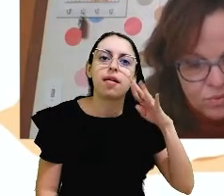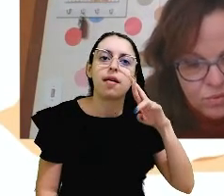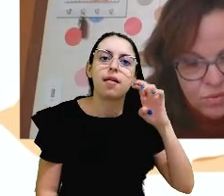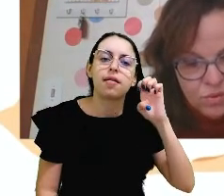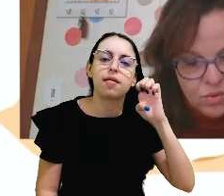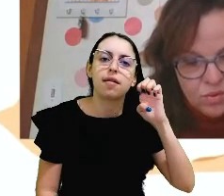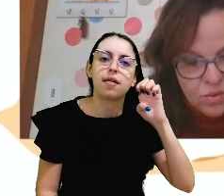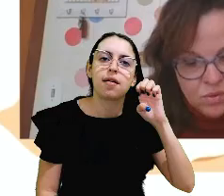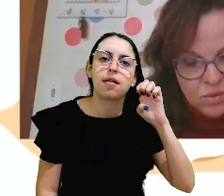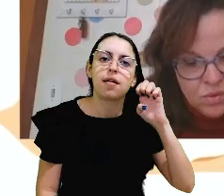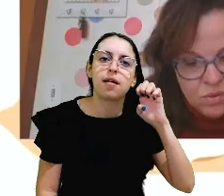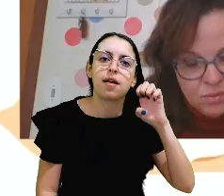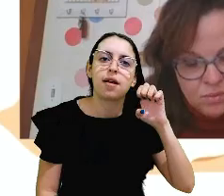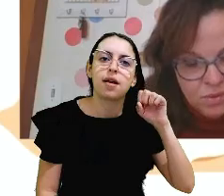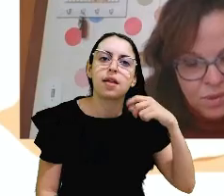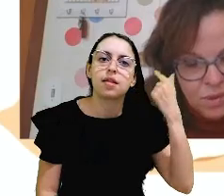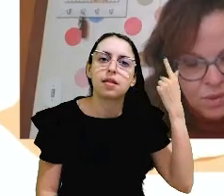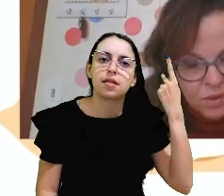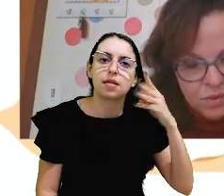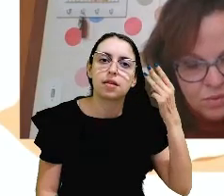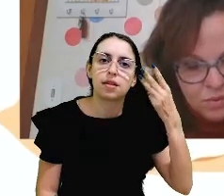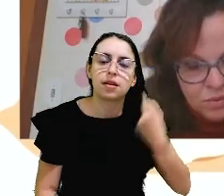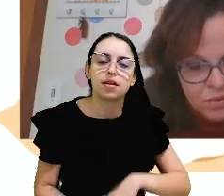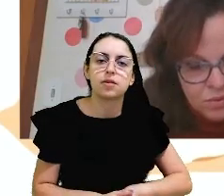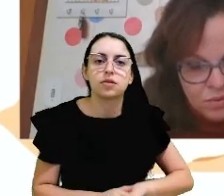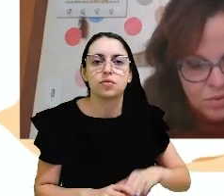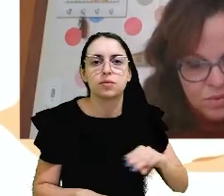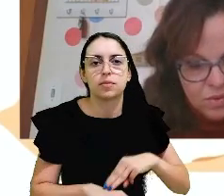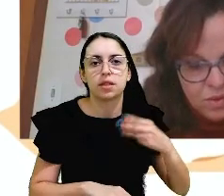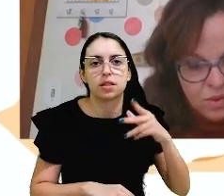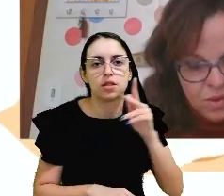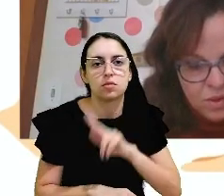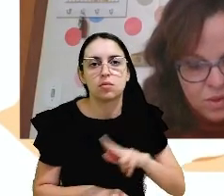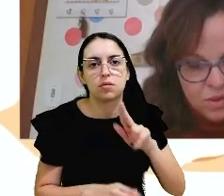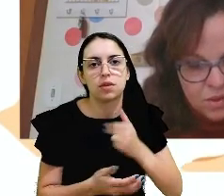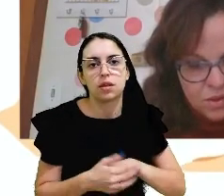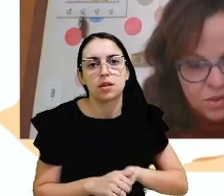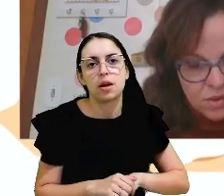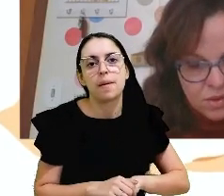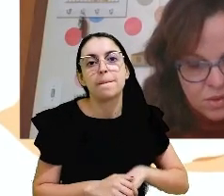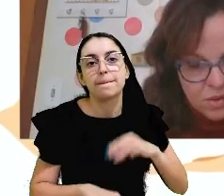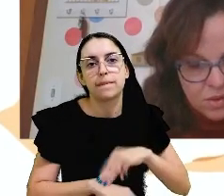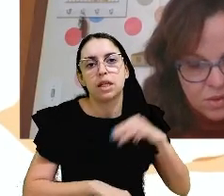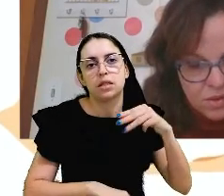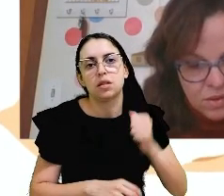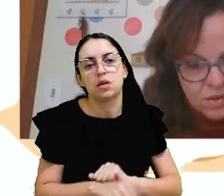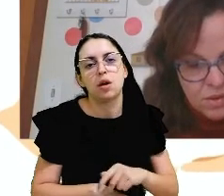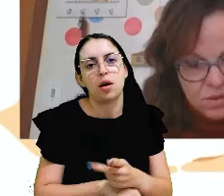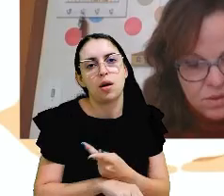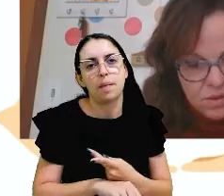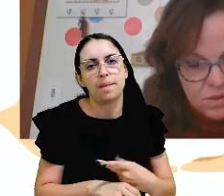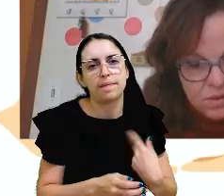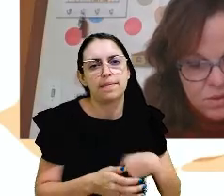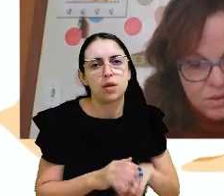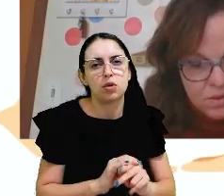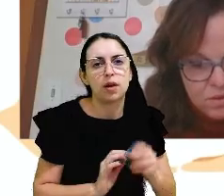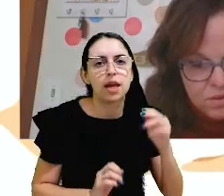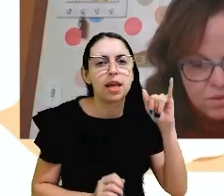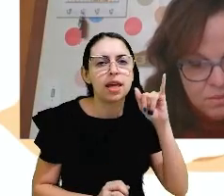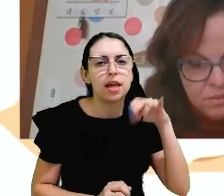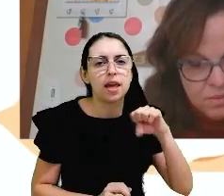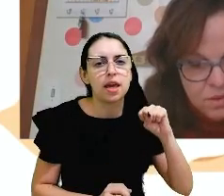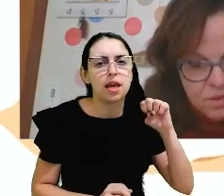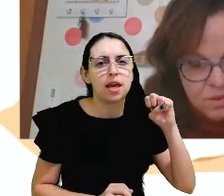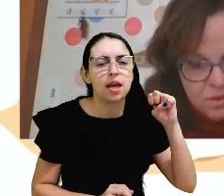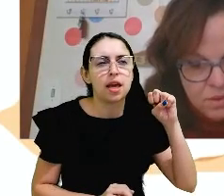especializada em Direito Penal pela Escola Paulista da Magistratura e, antes de ingressar na magistratura, foi procuradora federal do INSS e defensora pública